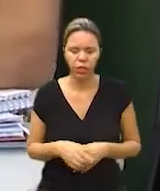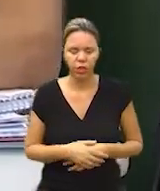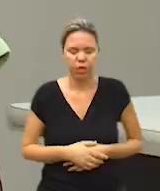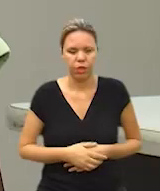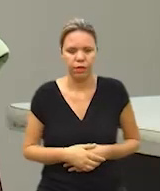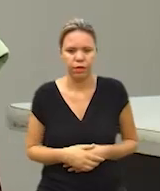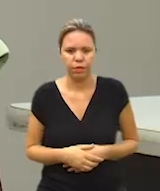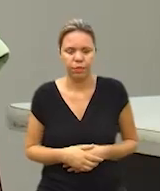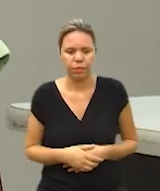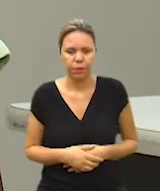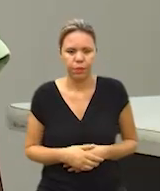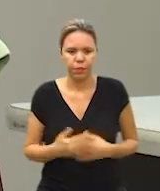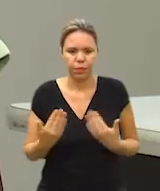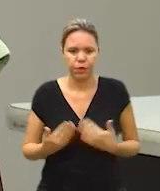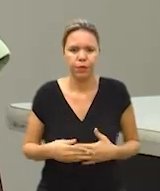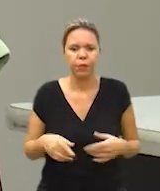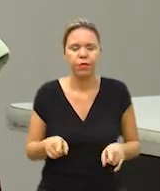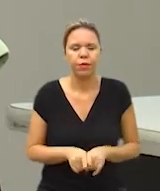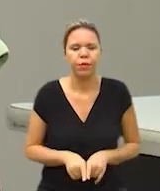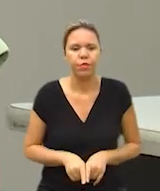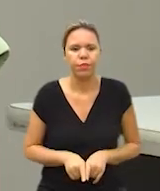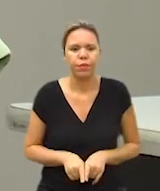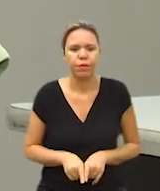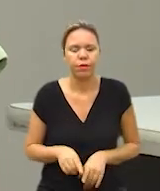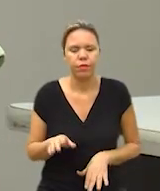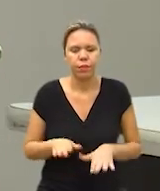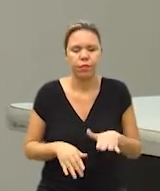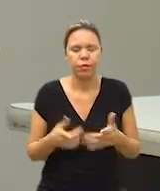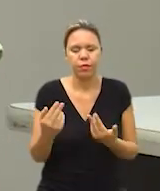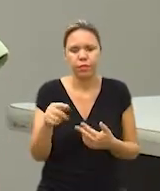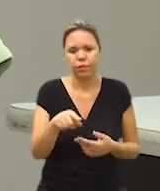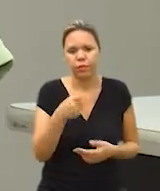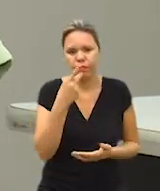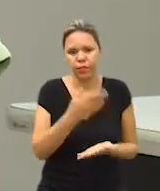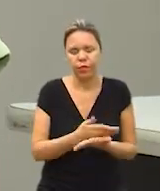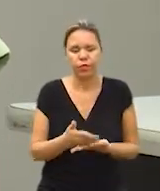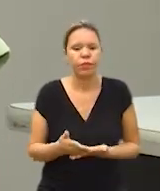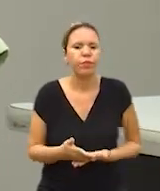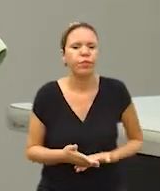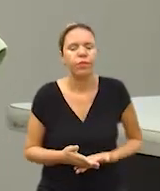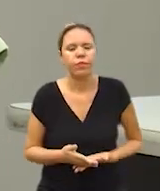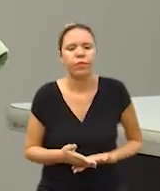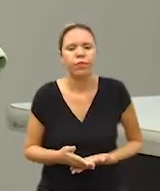prova. Agora, essa prova também acaba, como você falou no começo,